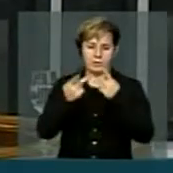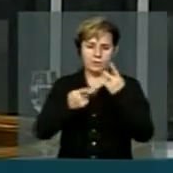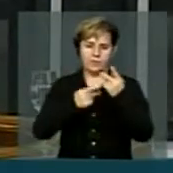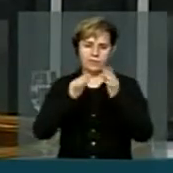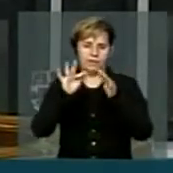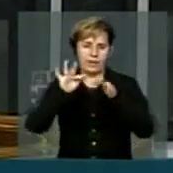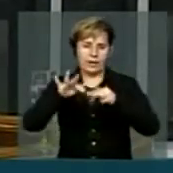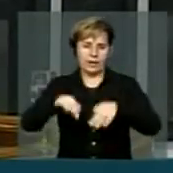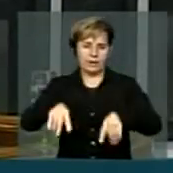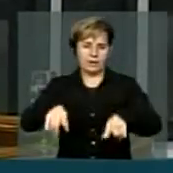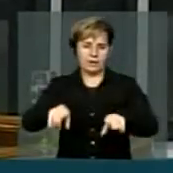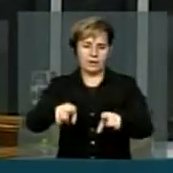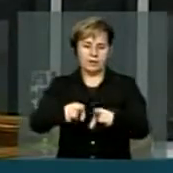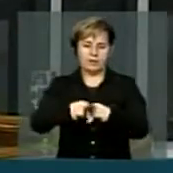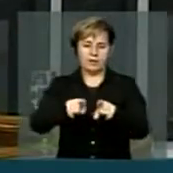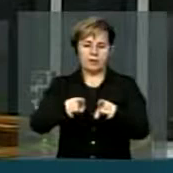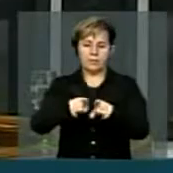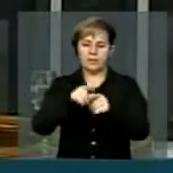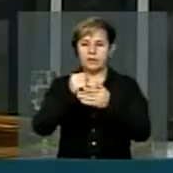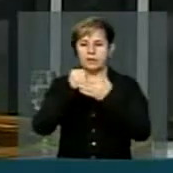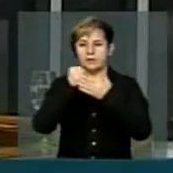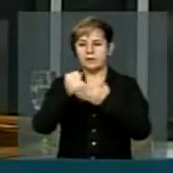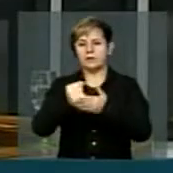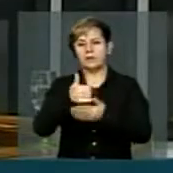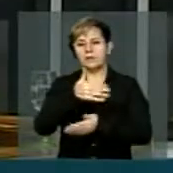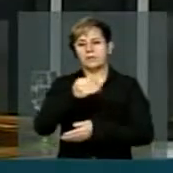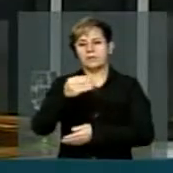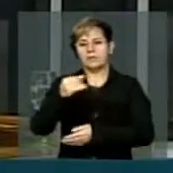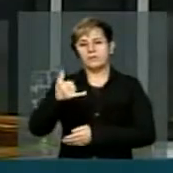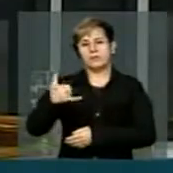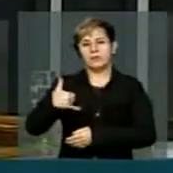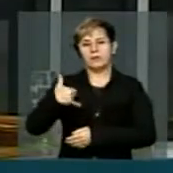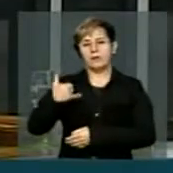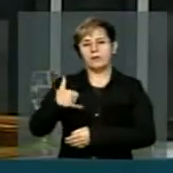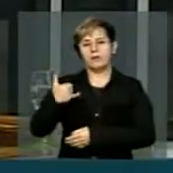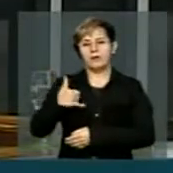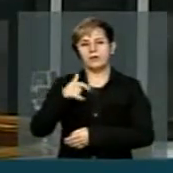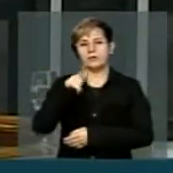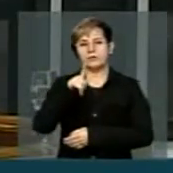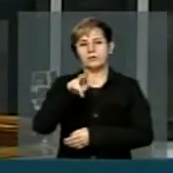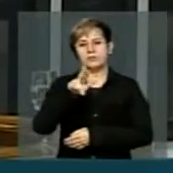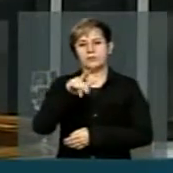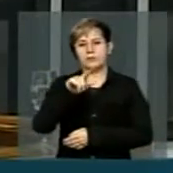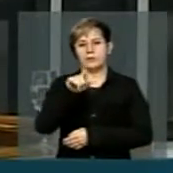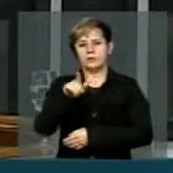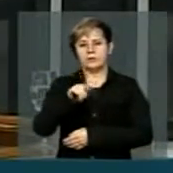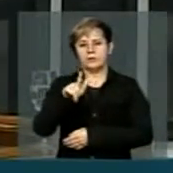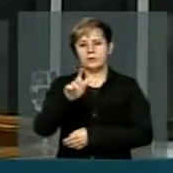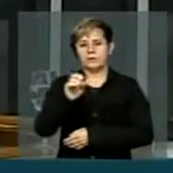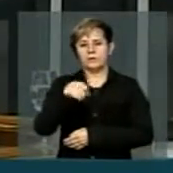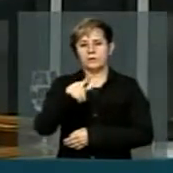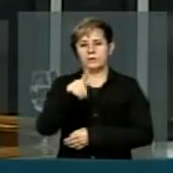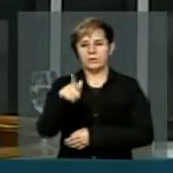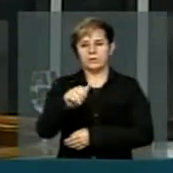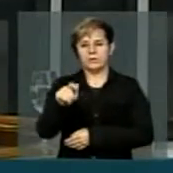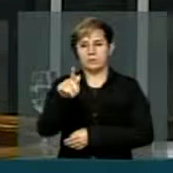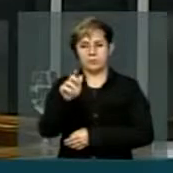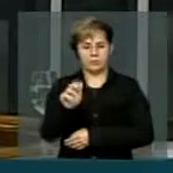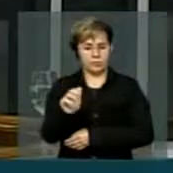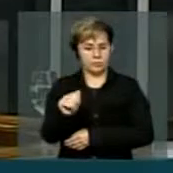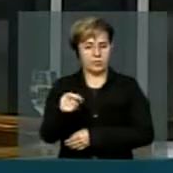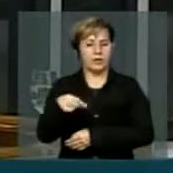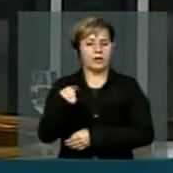da minha fala também, em relação ao centenário de Luiz Gonzaga, e nós já de